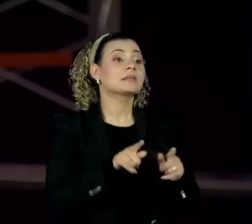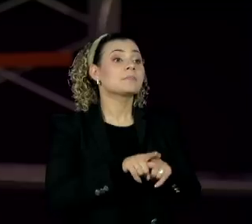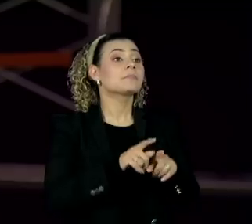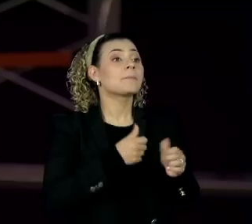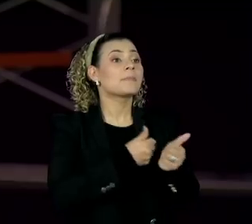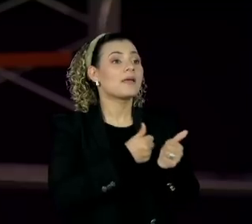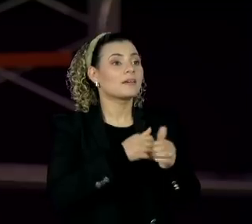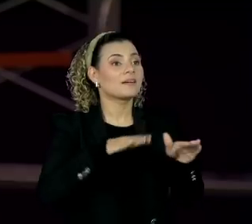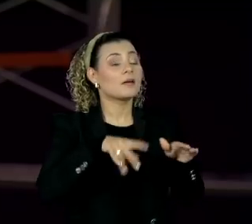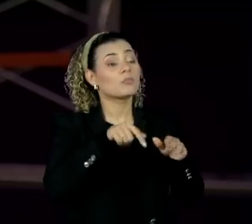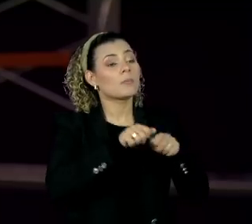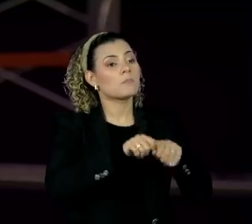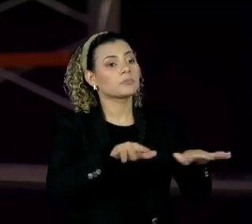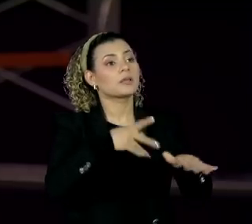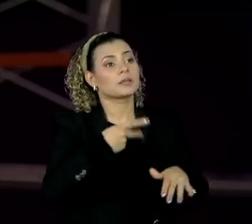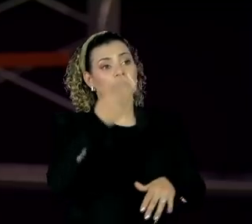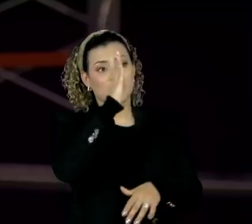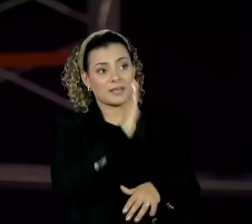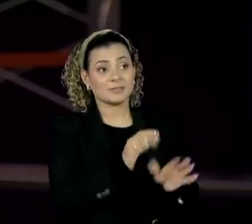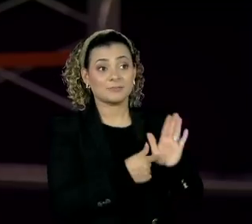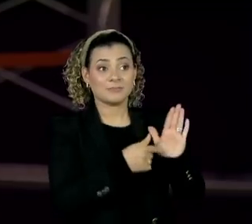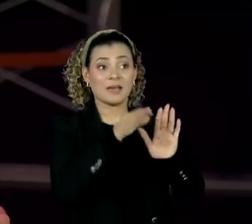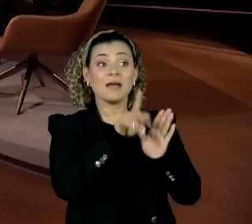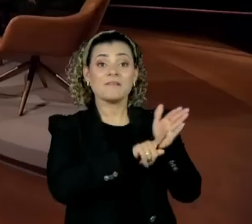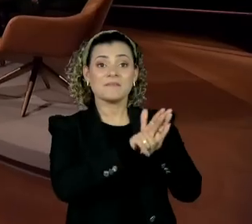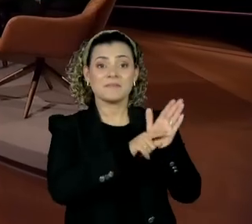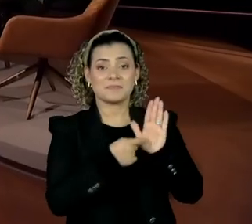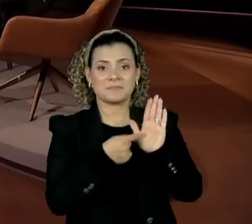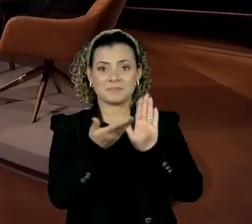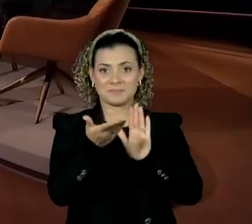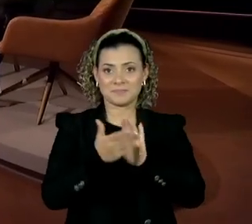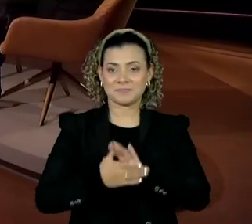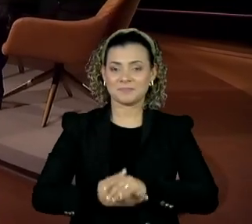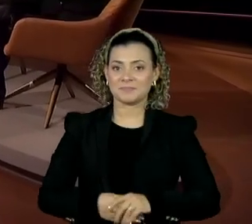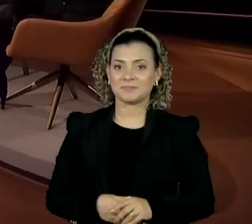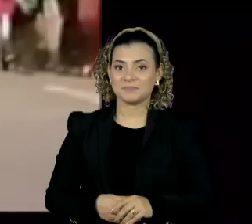viria a se espalhar pelo Brasil. A gente preparou uma matéria, dá uma olhada.